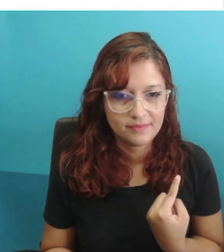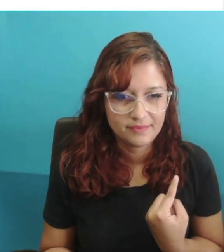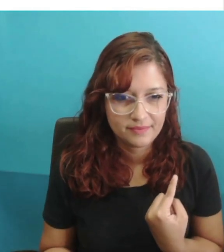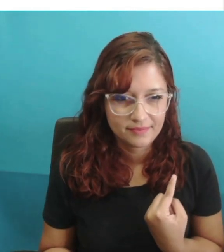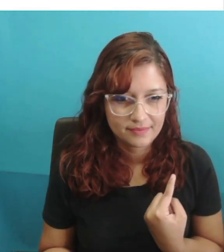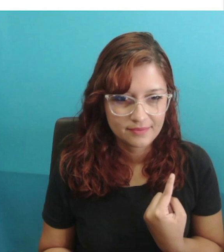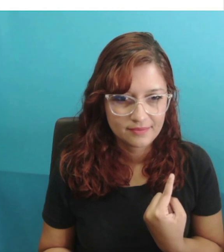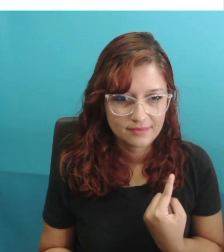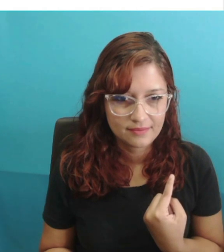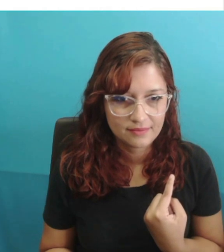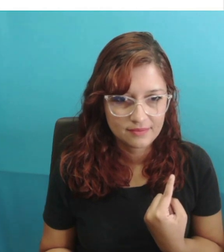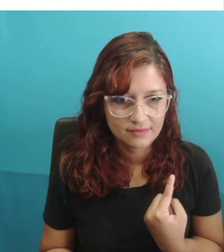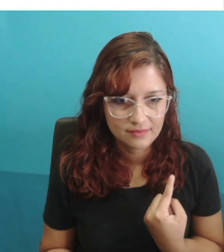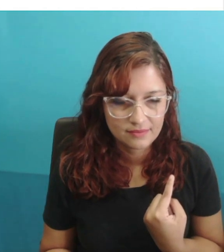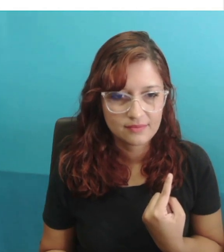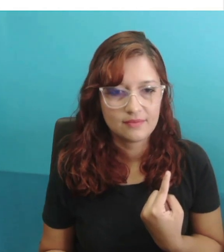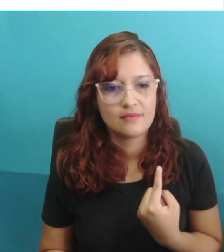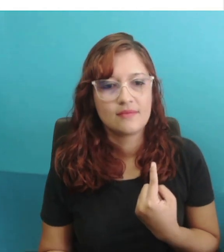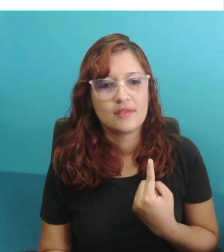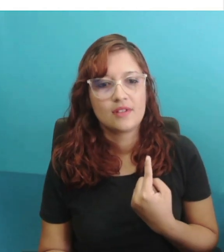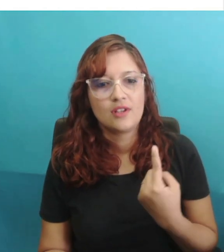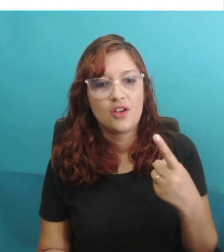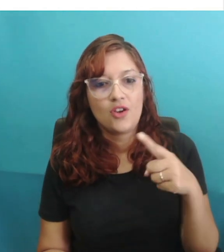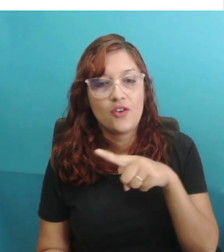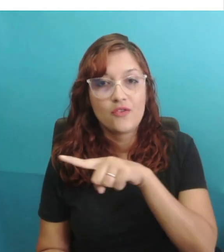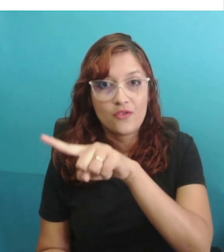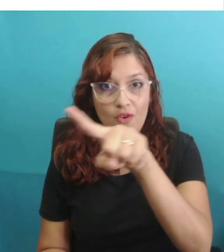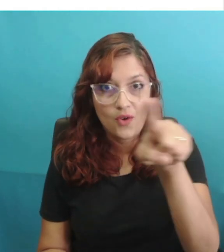nós amamos,